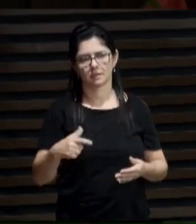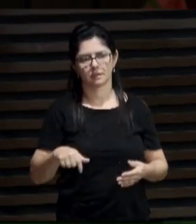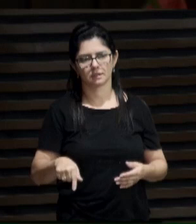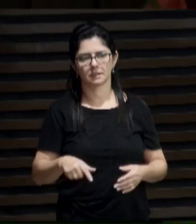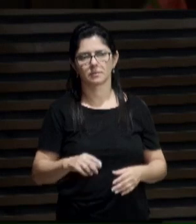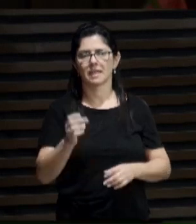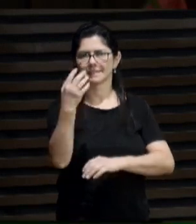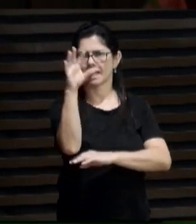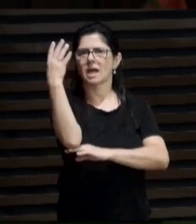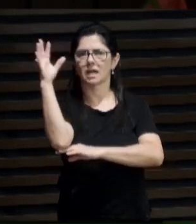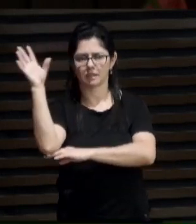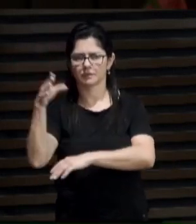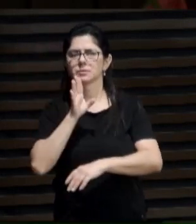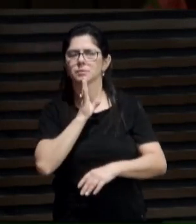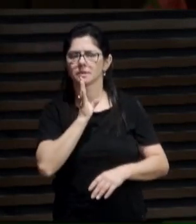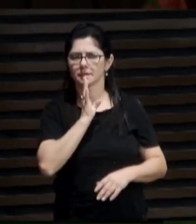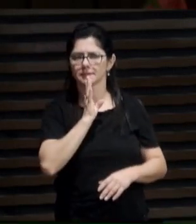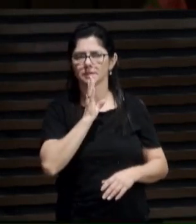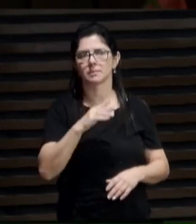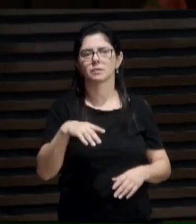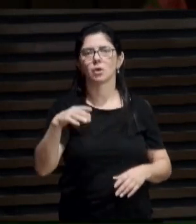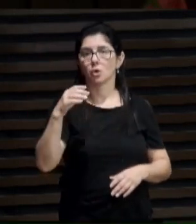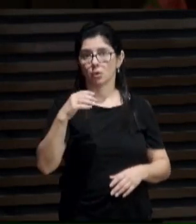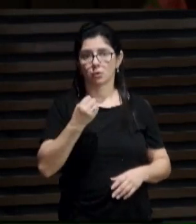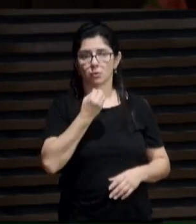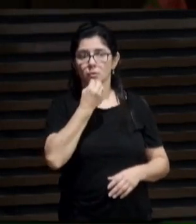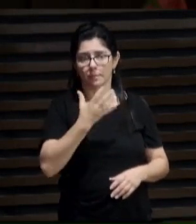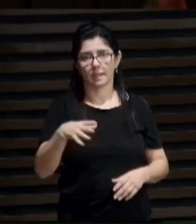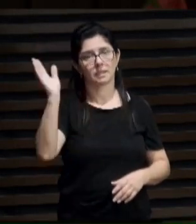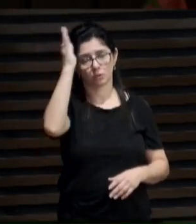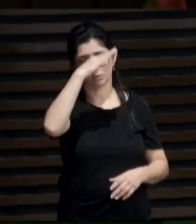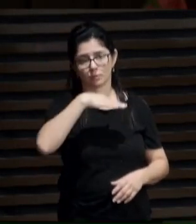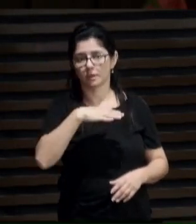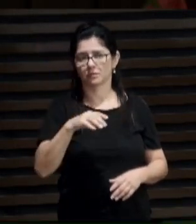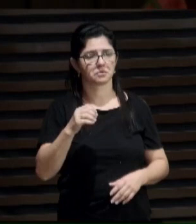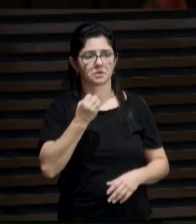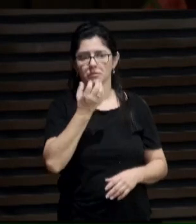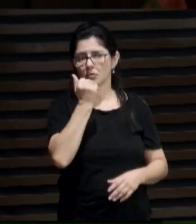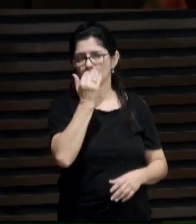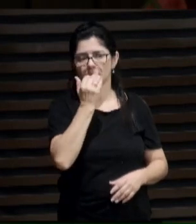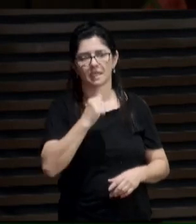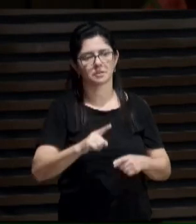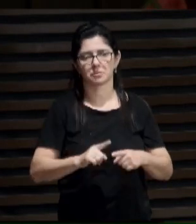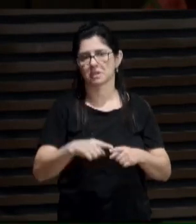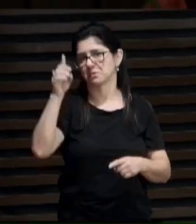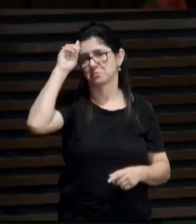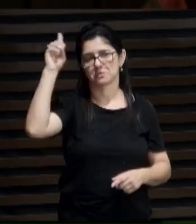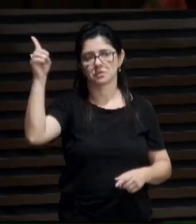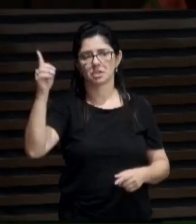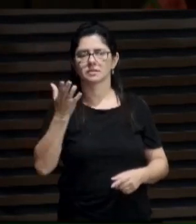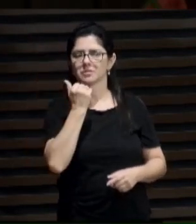do conhecimento do bem e do mal não comerás, porque no dia em que dela